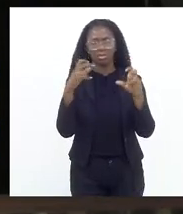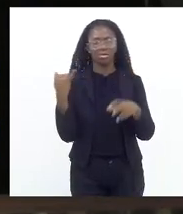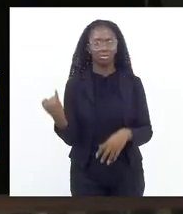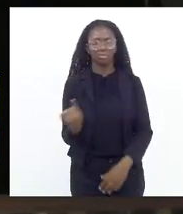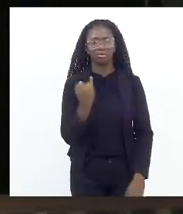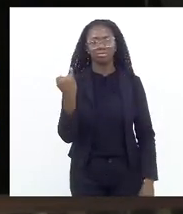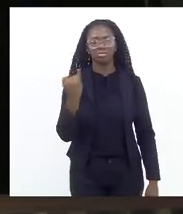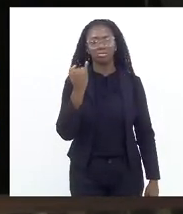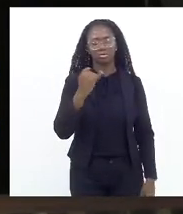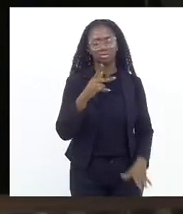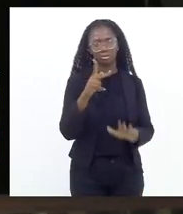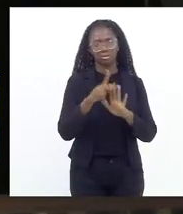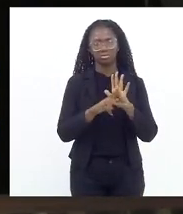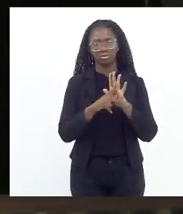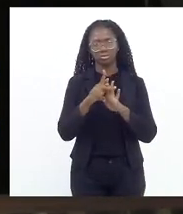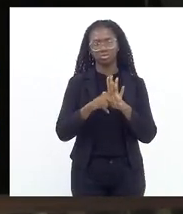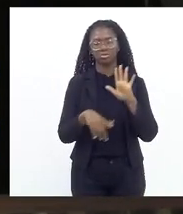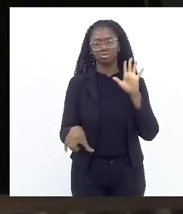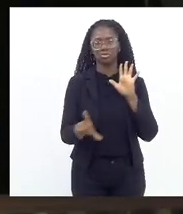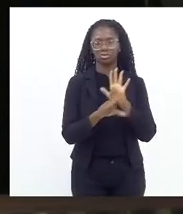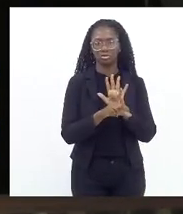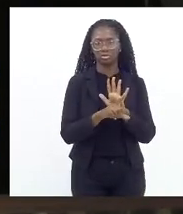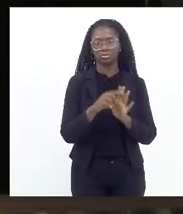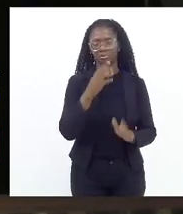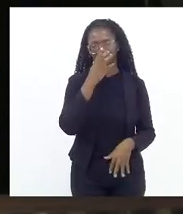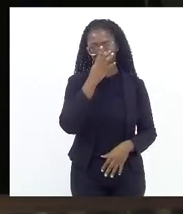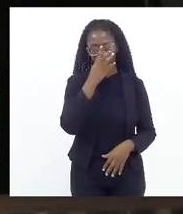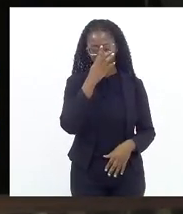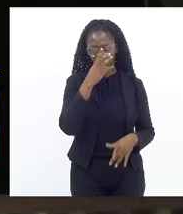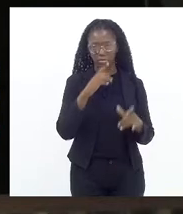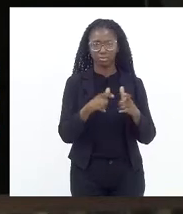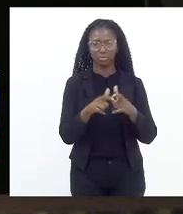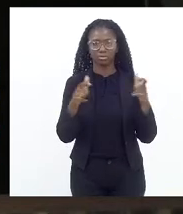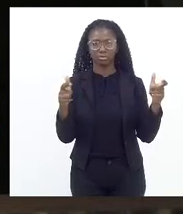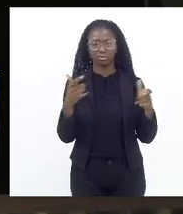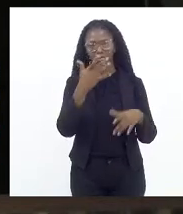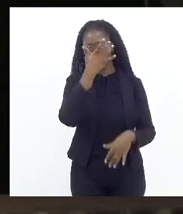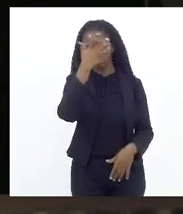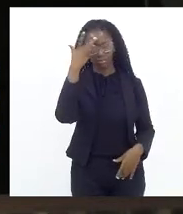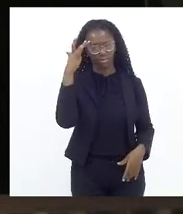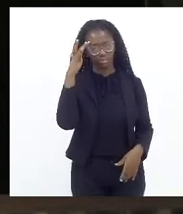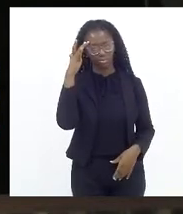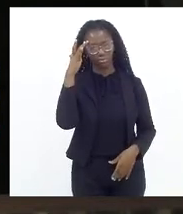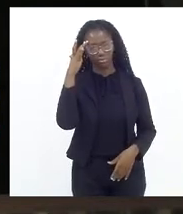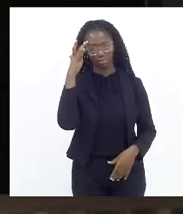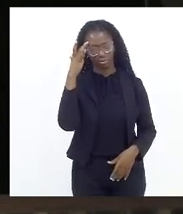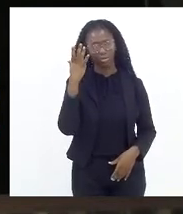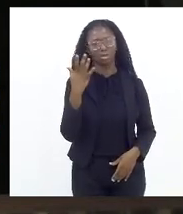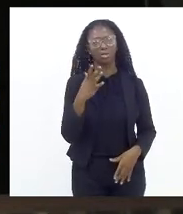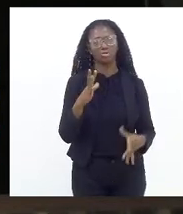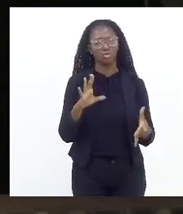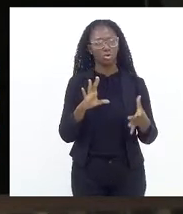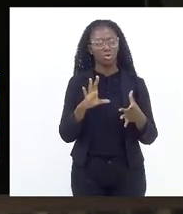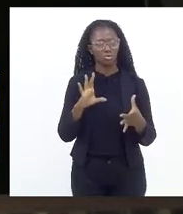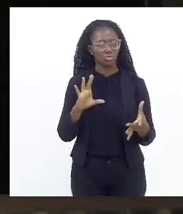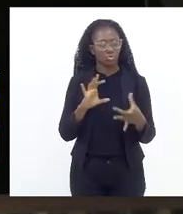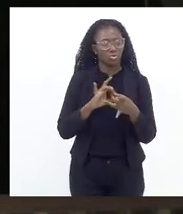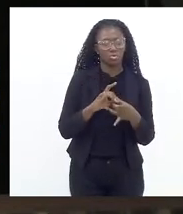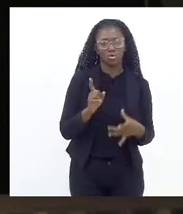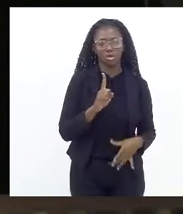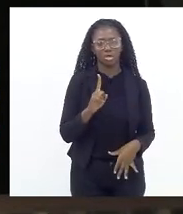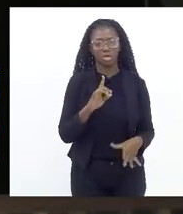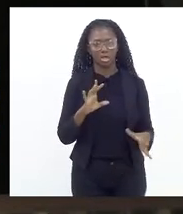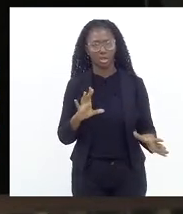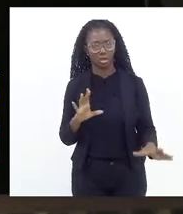traz este projeto de lei. A maior parte das pessoas não relaciona as ligações